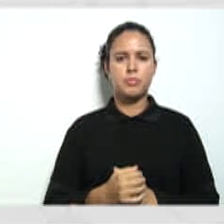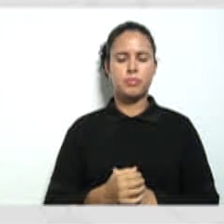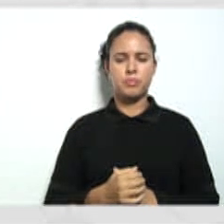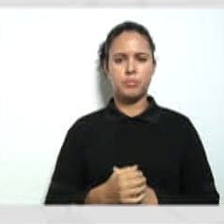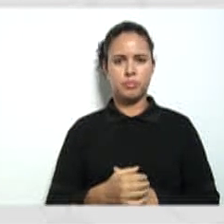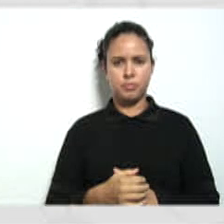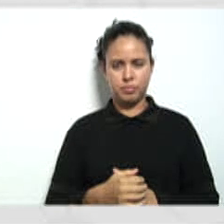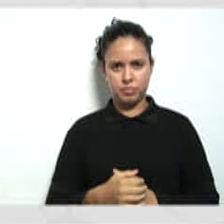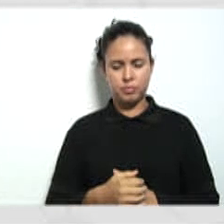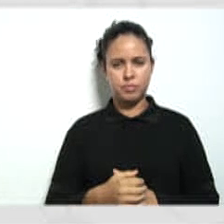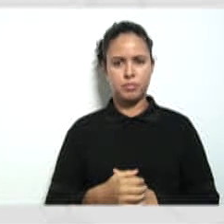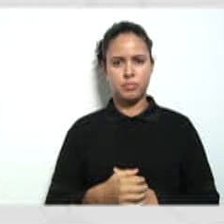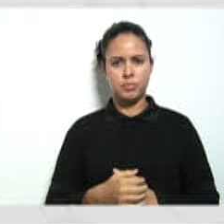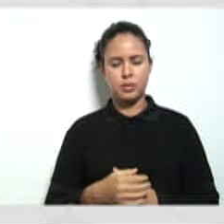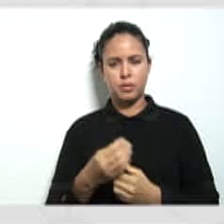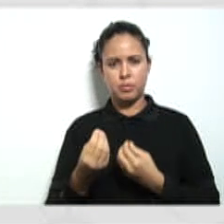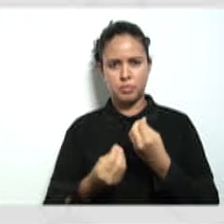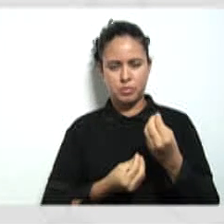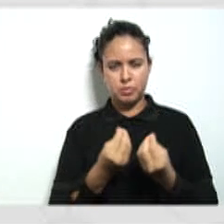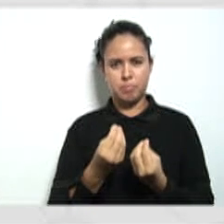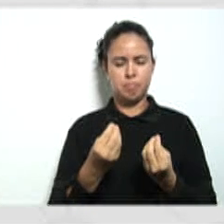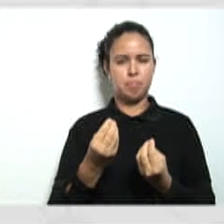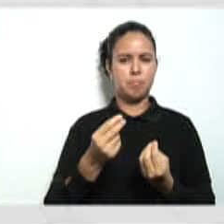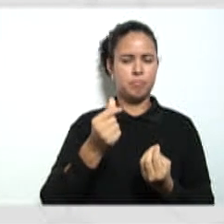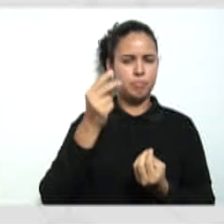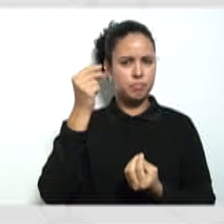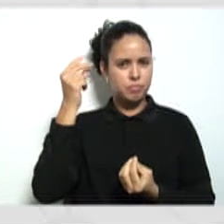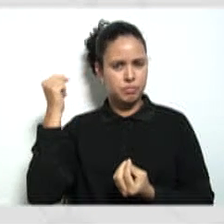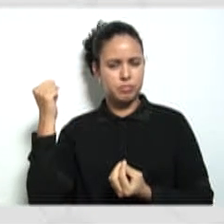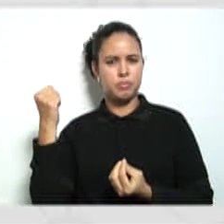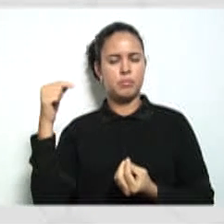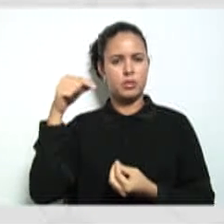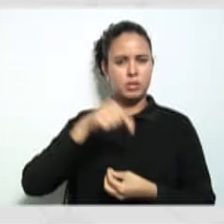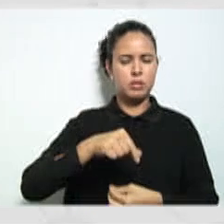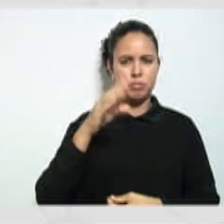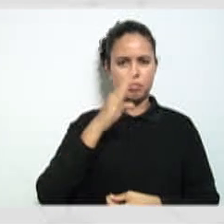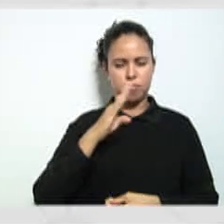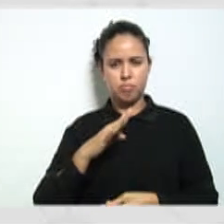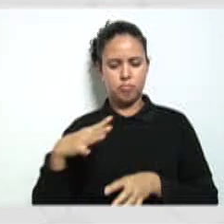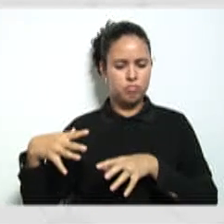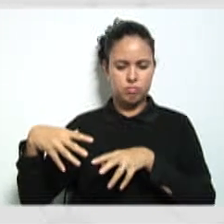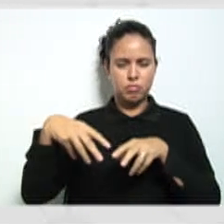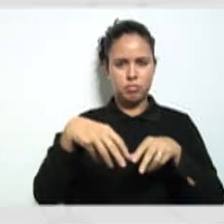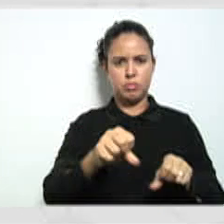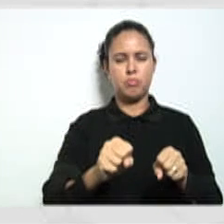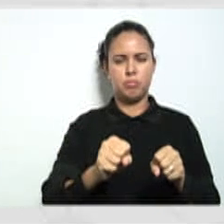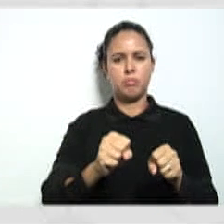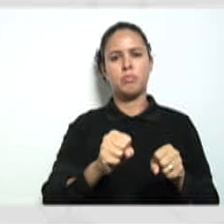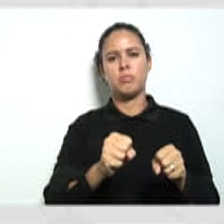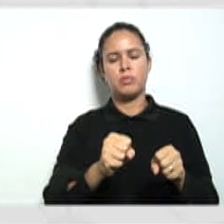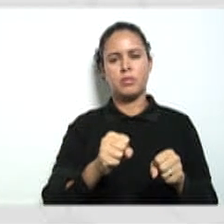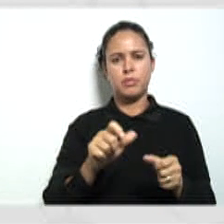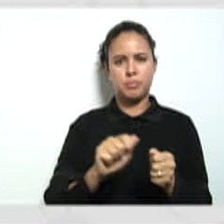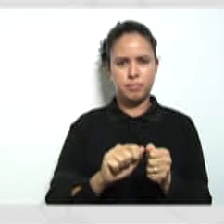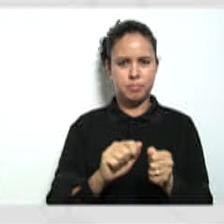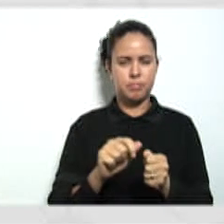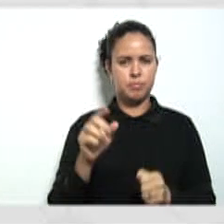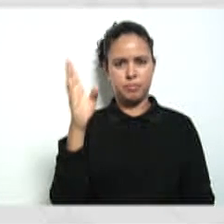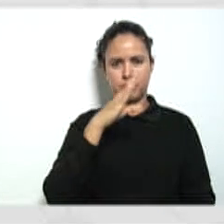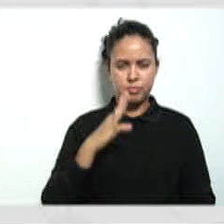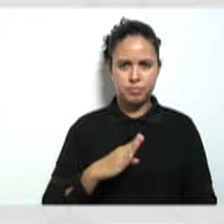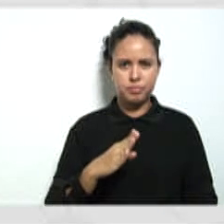continentais, como a forma de colonização e ocupação com imigrantes de origem diversas, fazem do Brasil um dos